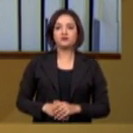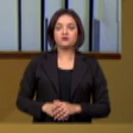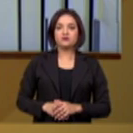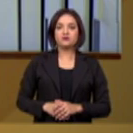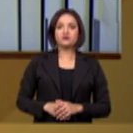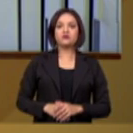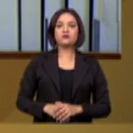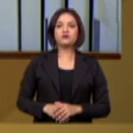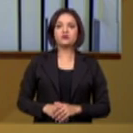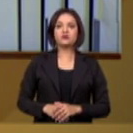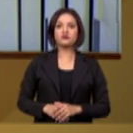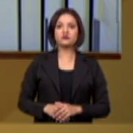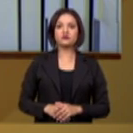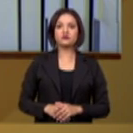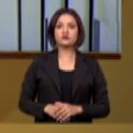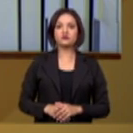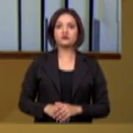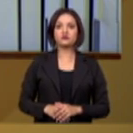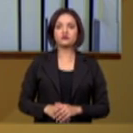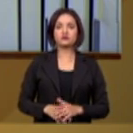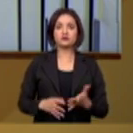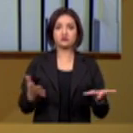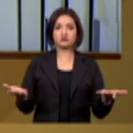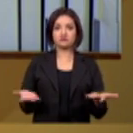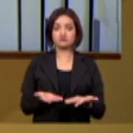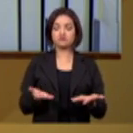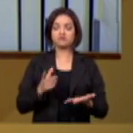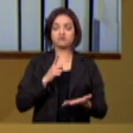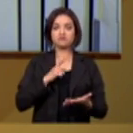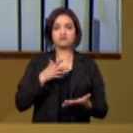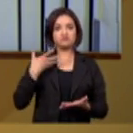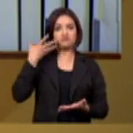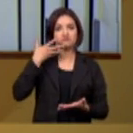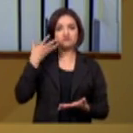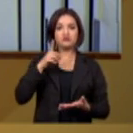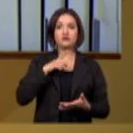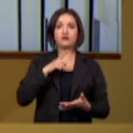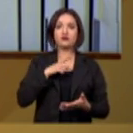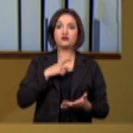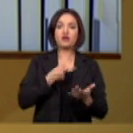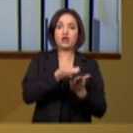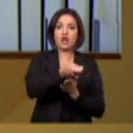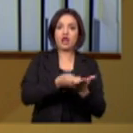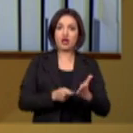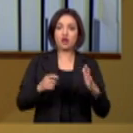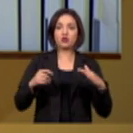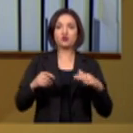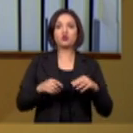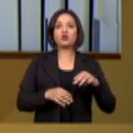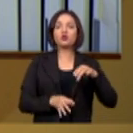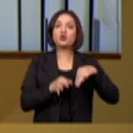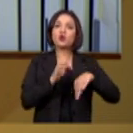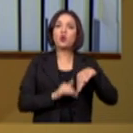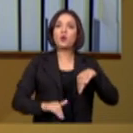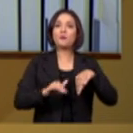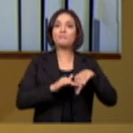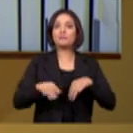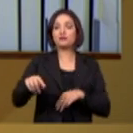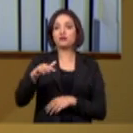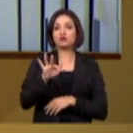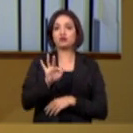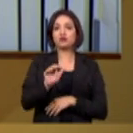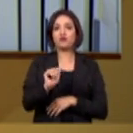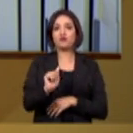com sustentação oral a pregou de relatoria do ministro luiz edson fachin